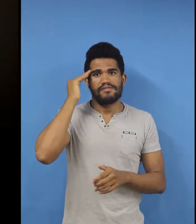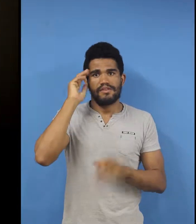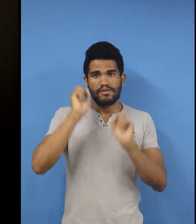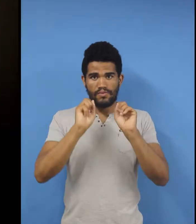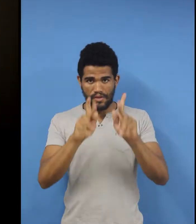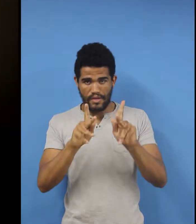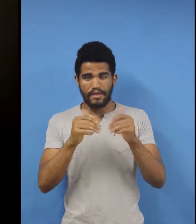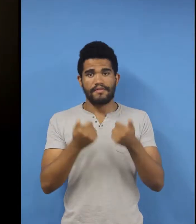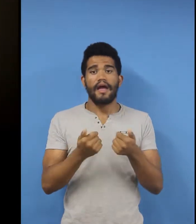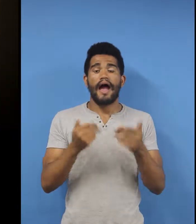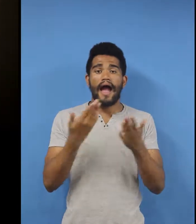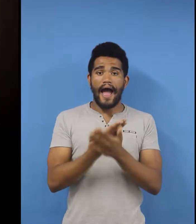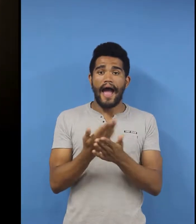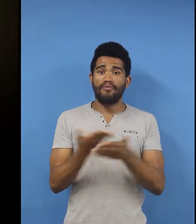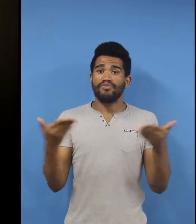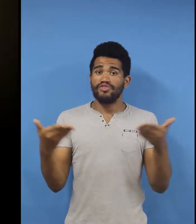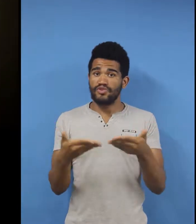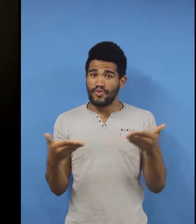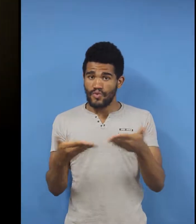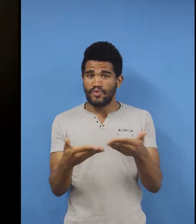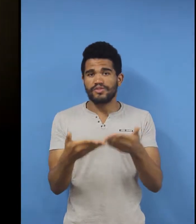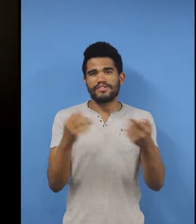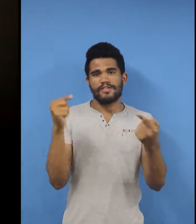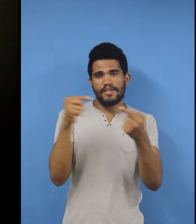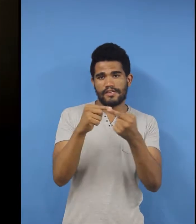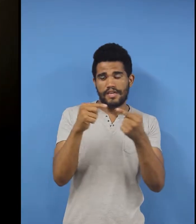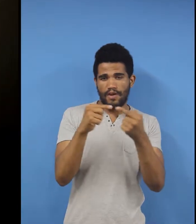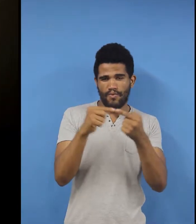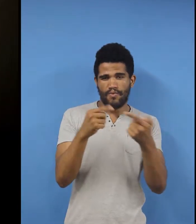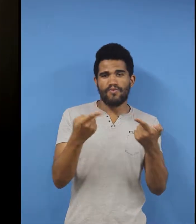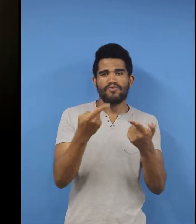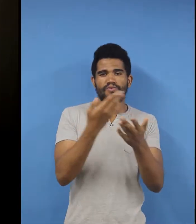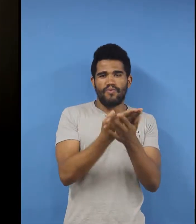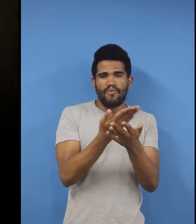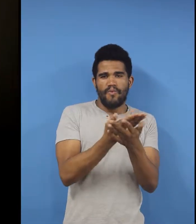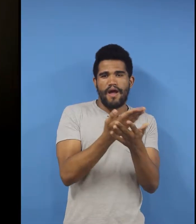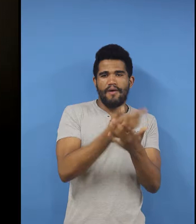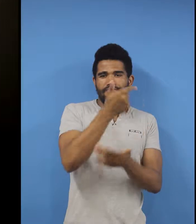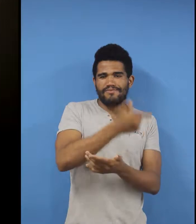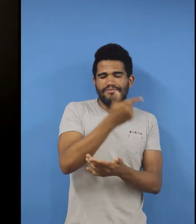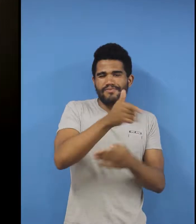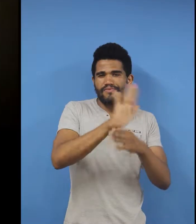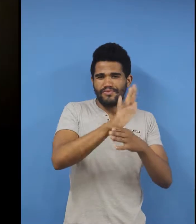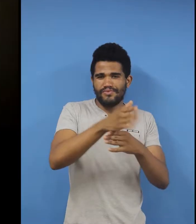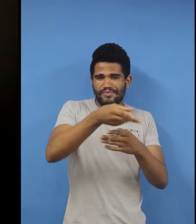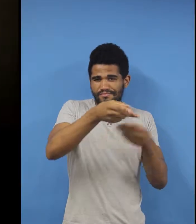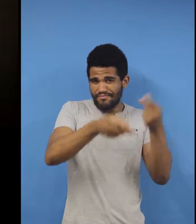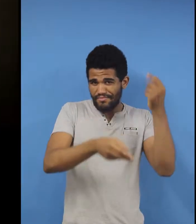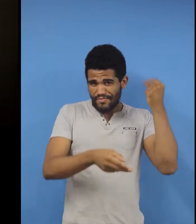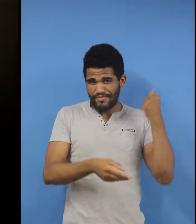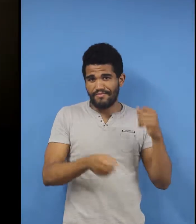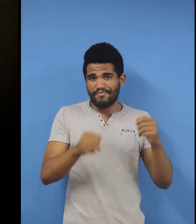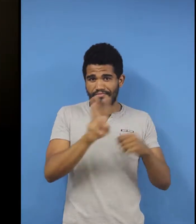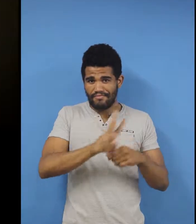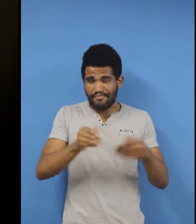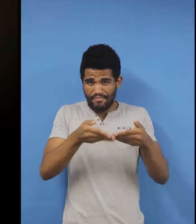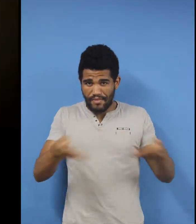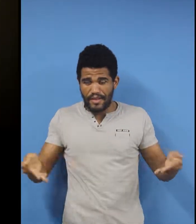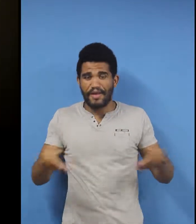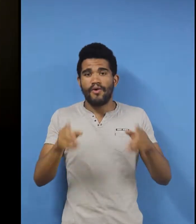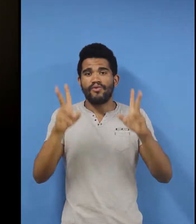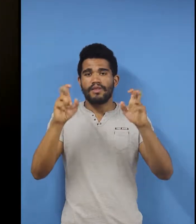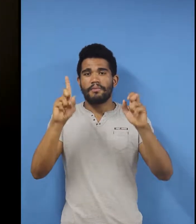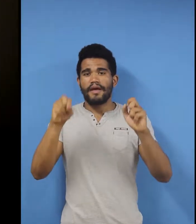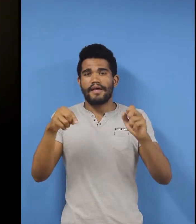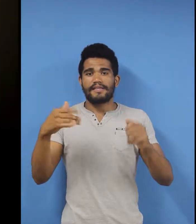isso. Então, a aula de hoje vai ser baseada na aula número 2, da qual eu produzi uma introdução e o assunto foi saúde e